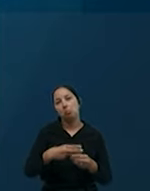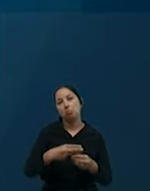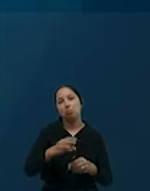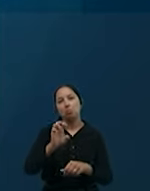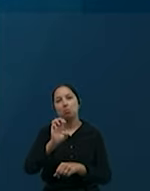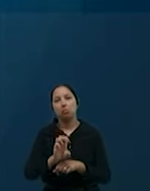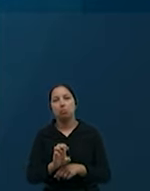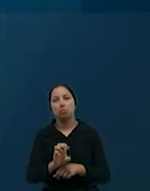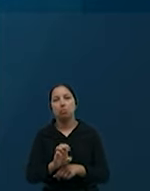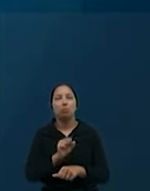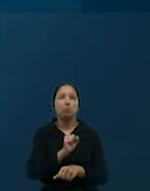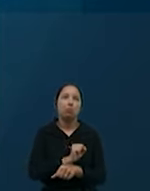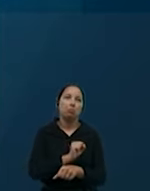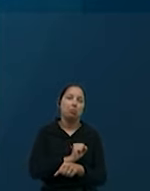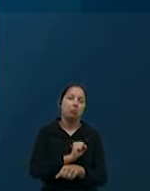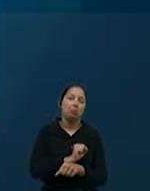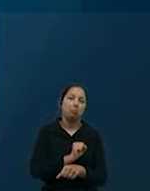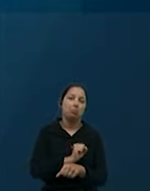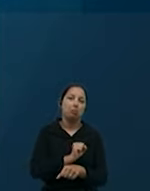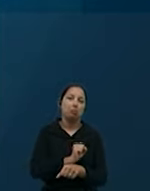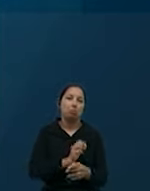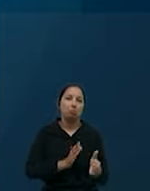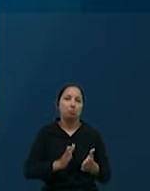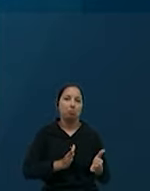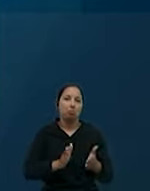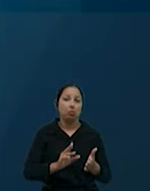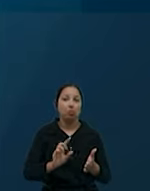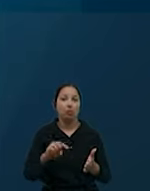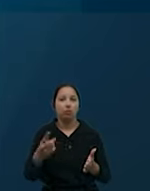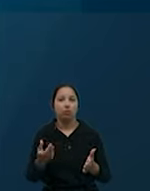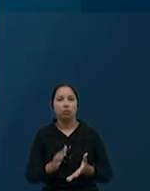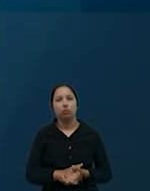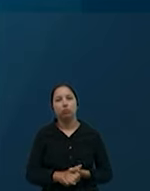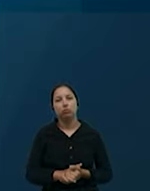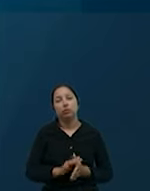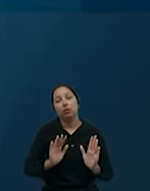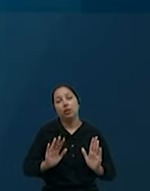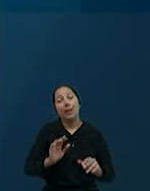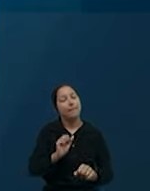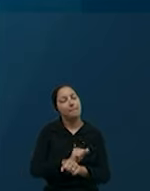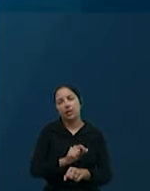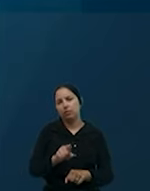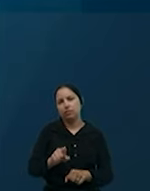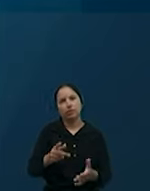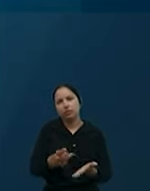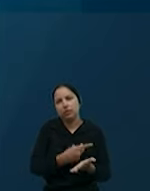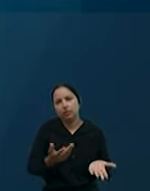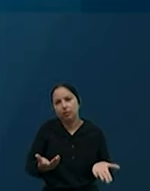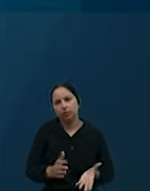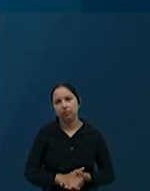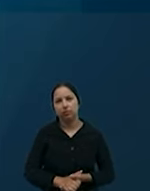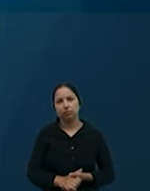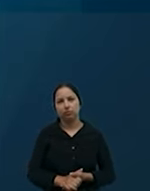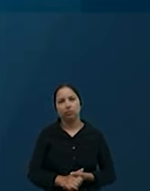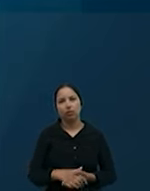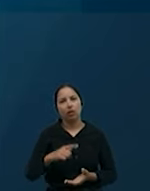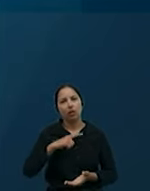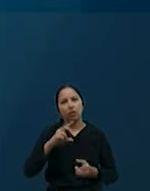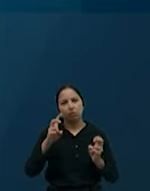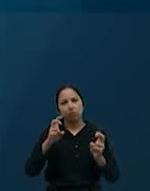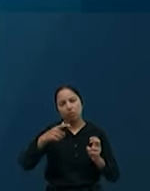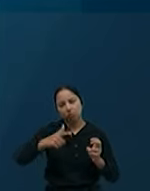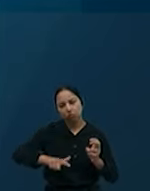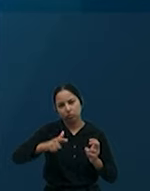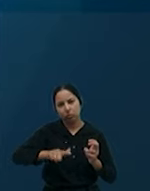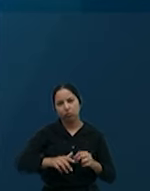pedindo diligências fora do prazo, opa, espera aí que você não pode, mas eu tenho um repetitivo e tem um tema de